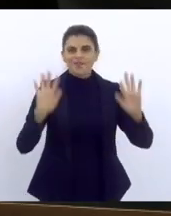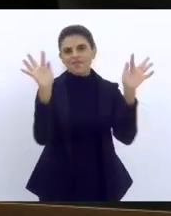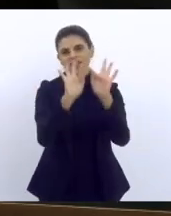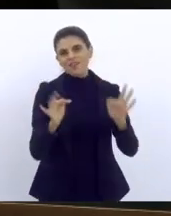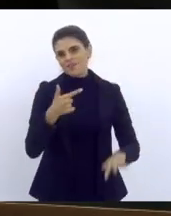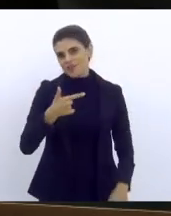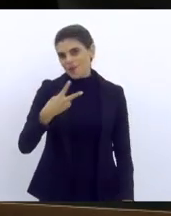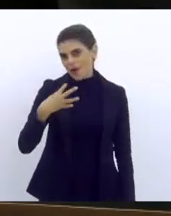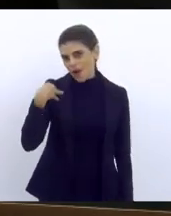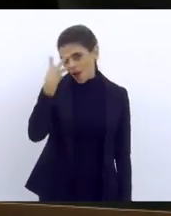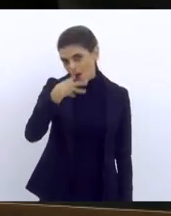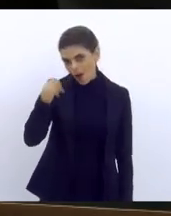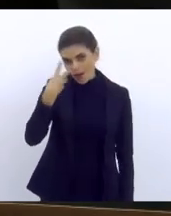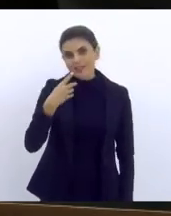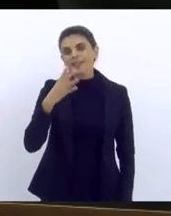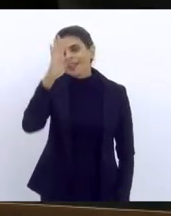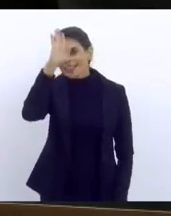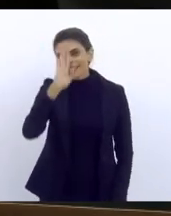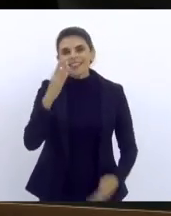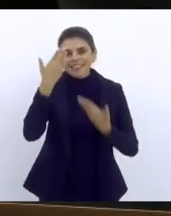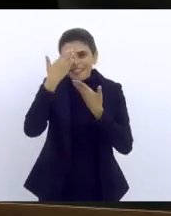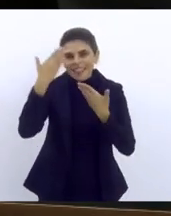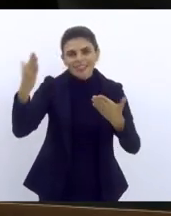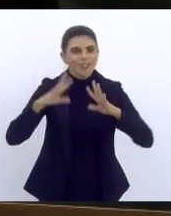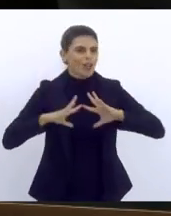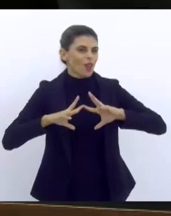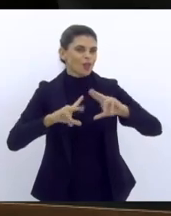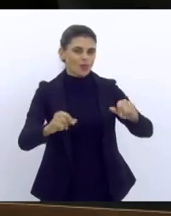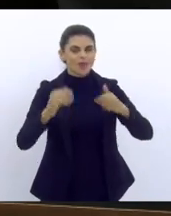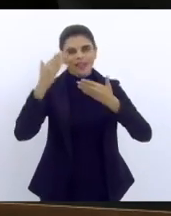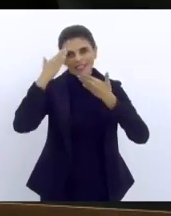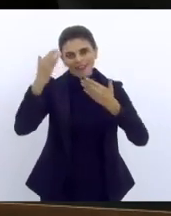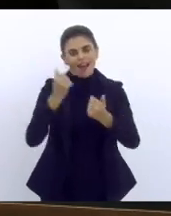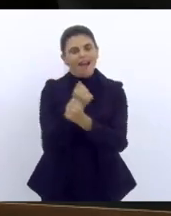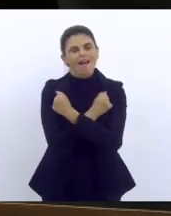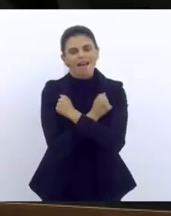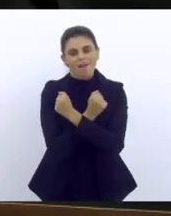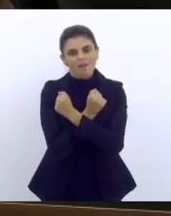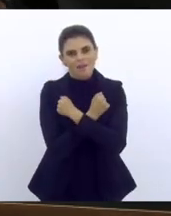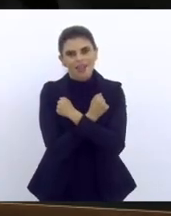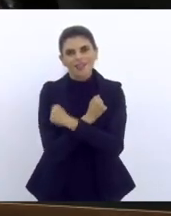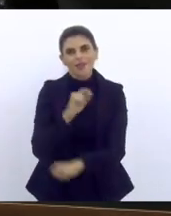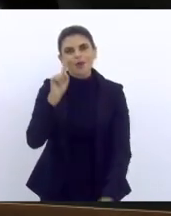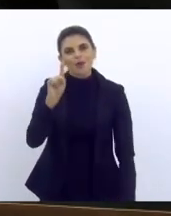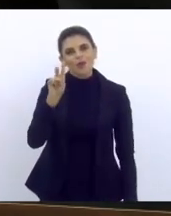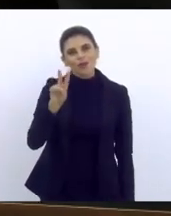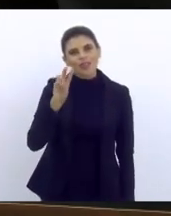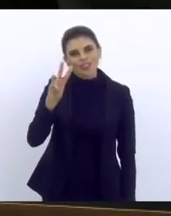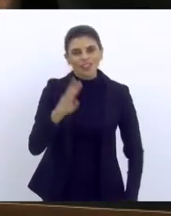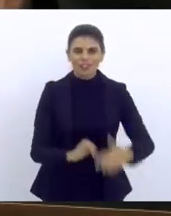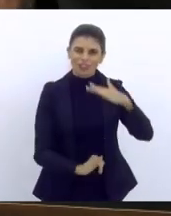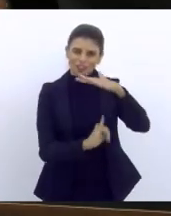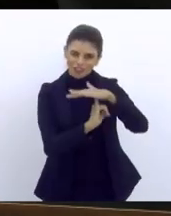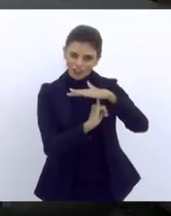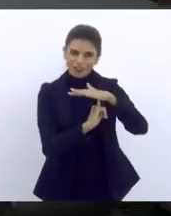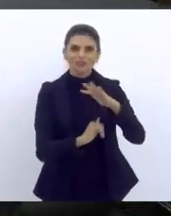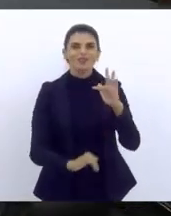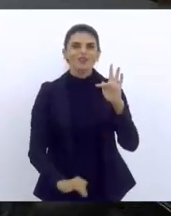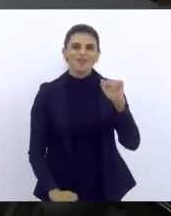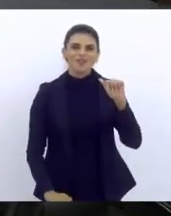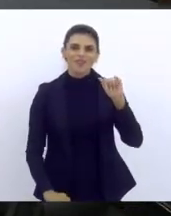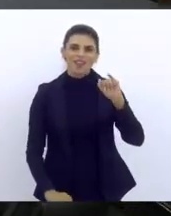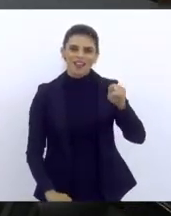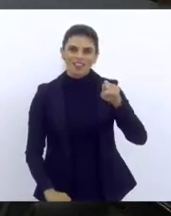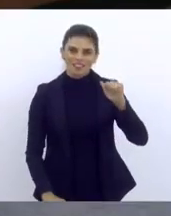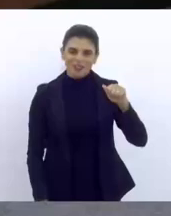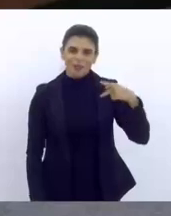24 horas. Gratidão a todos, obrigada. Um abraço, 1, 2, 3, Faixa Preta de Jesus.